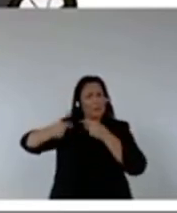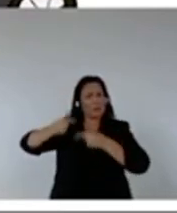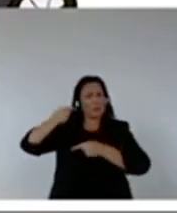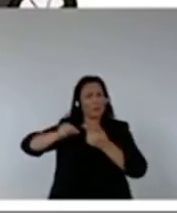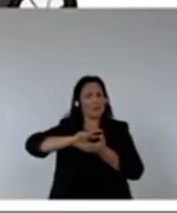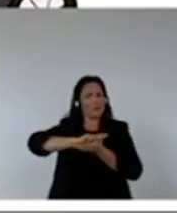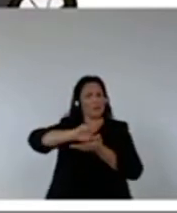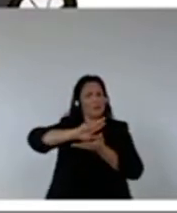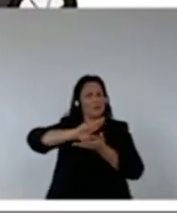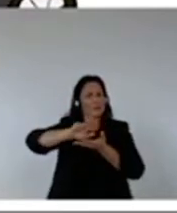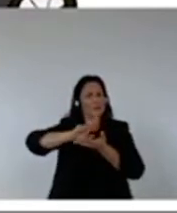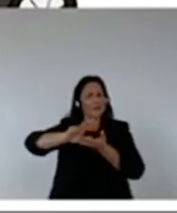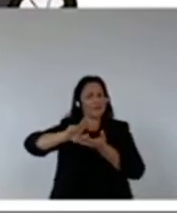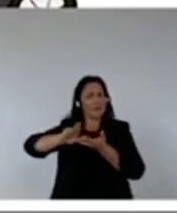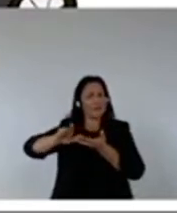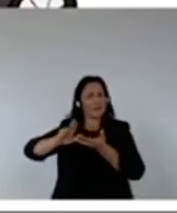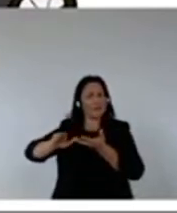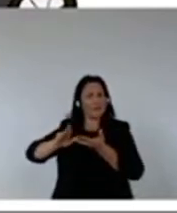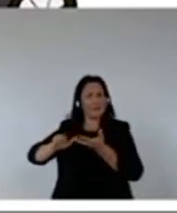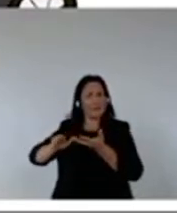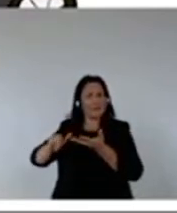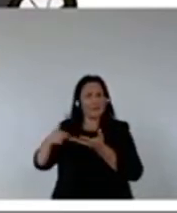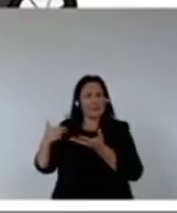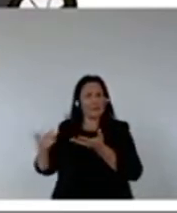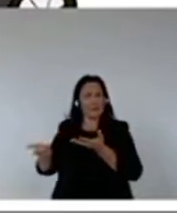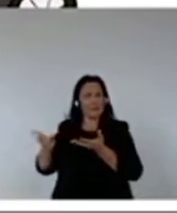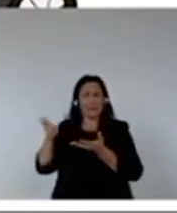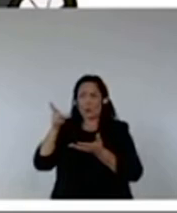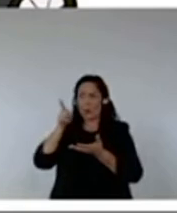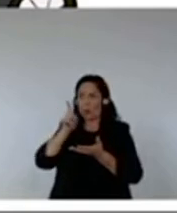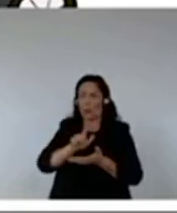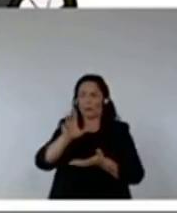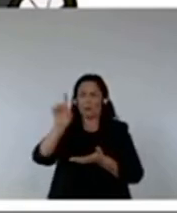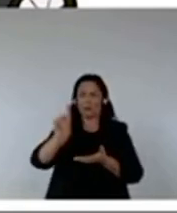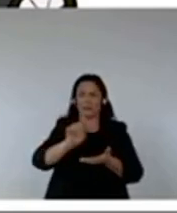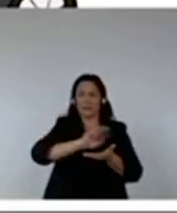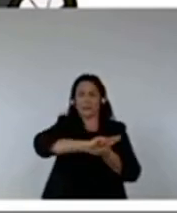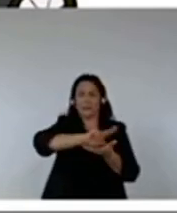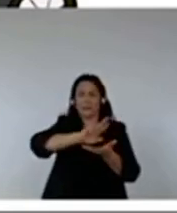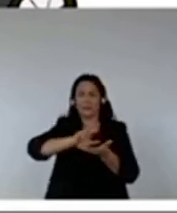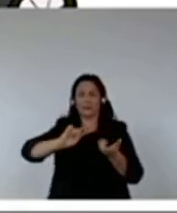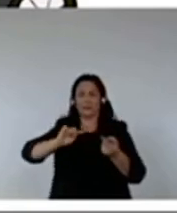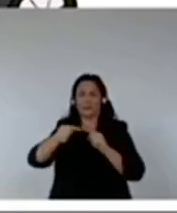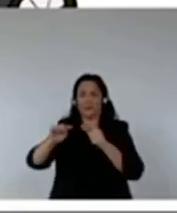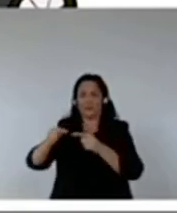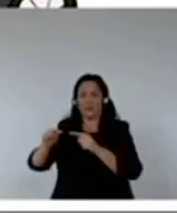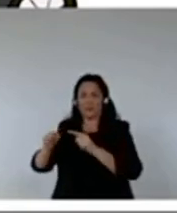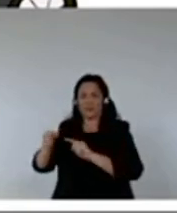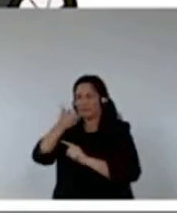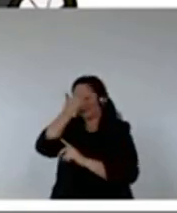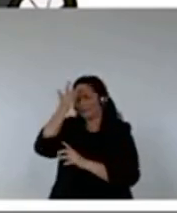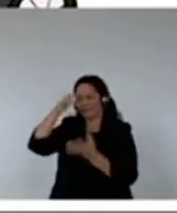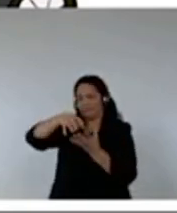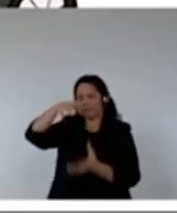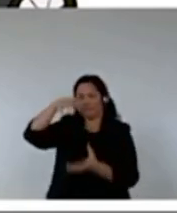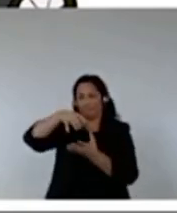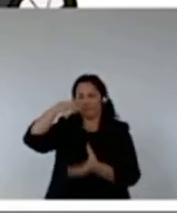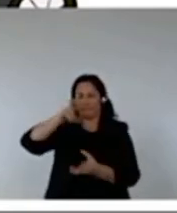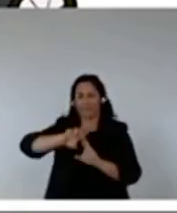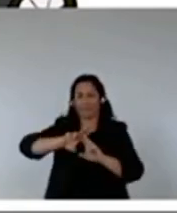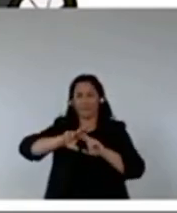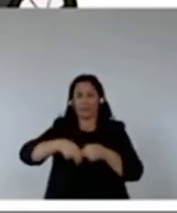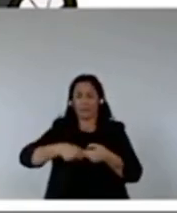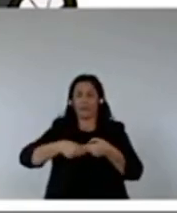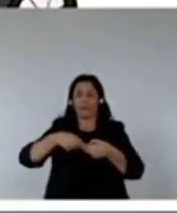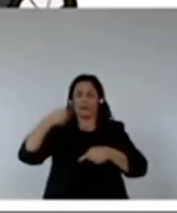de enfrentamentos. Né? E para isso, né, a gente tem crescido muito a questão é o seguinte: olha,